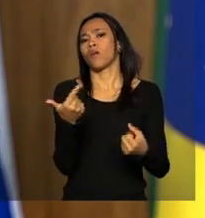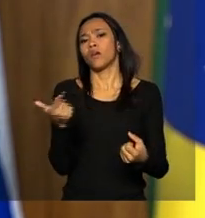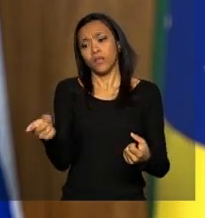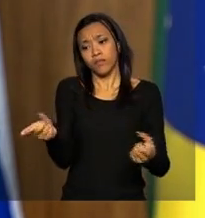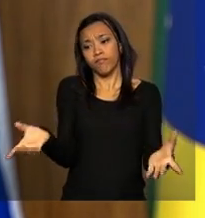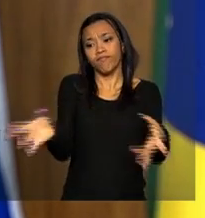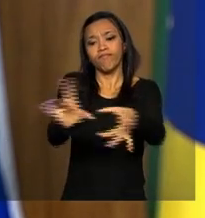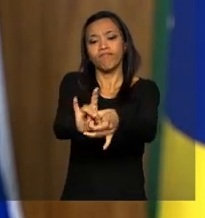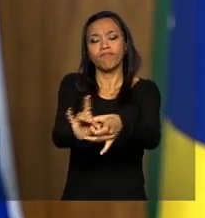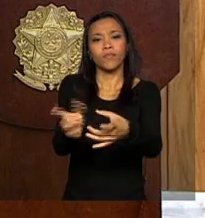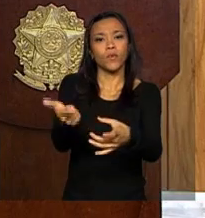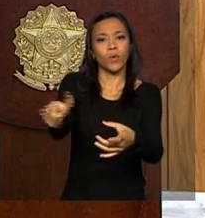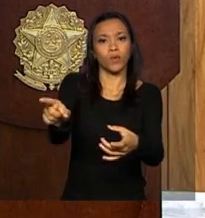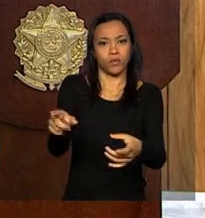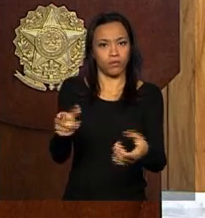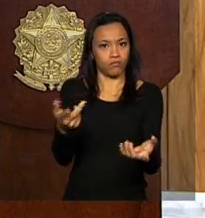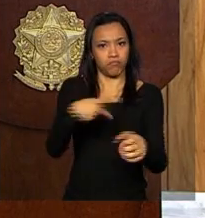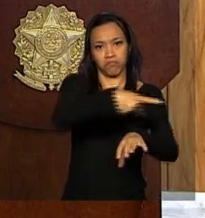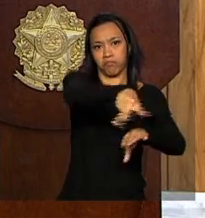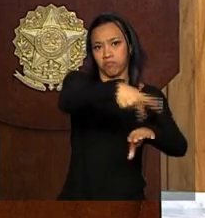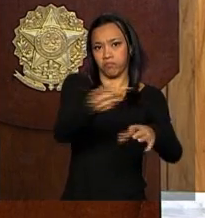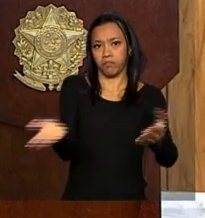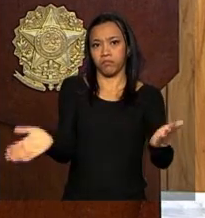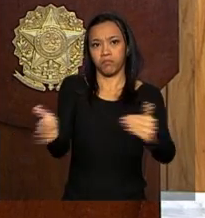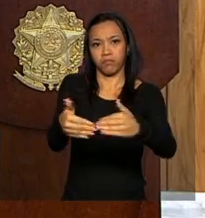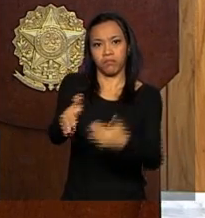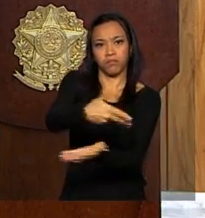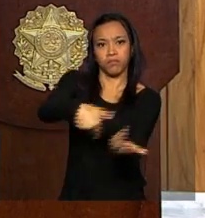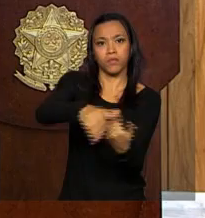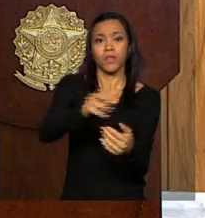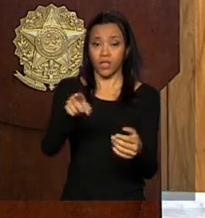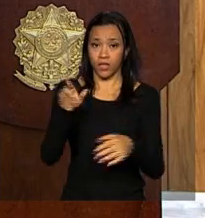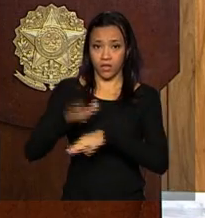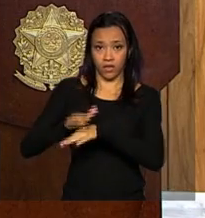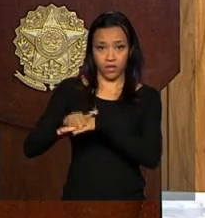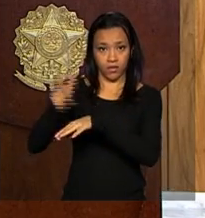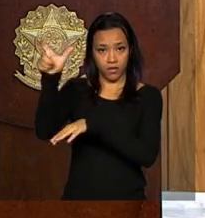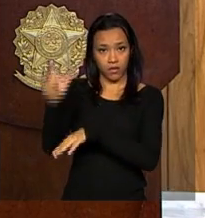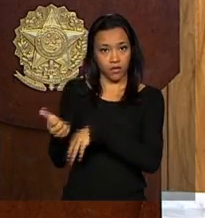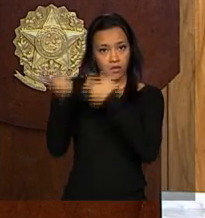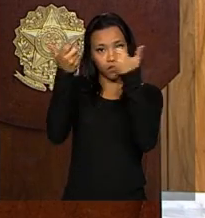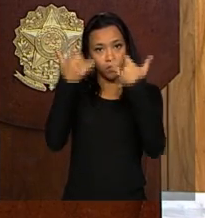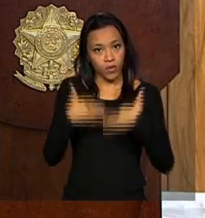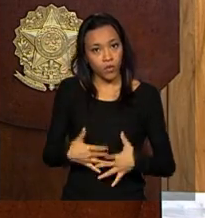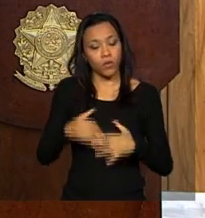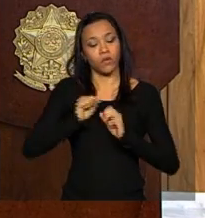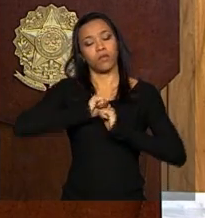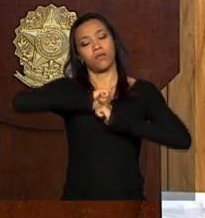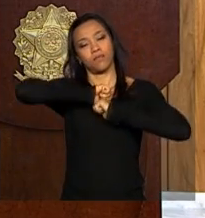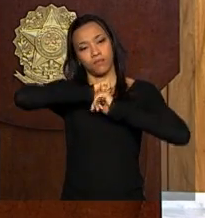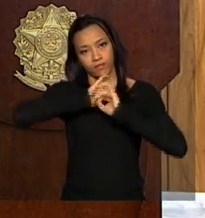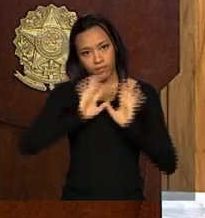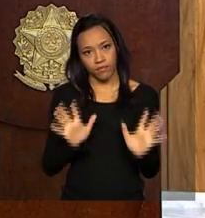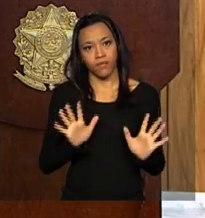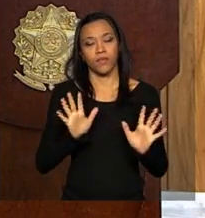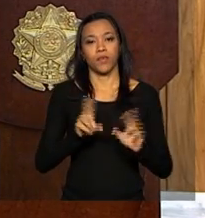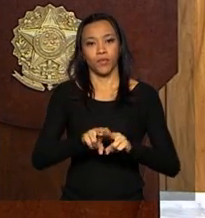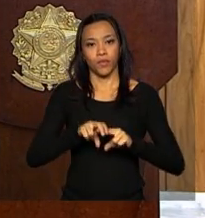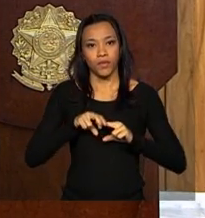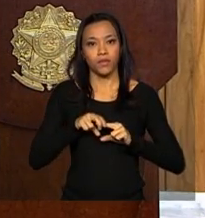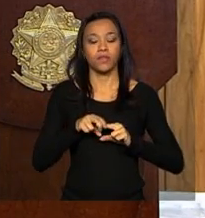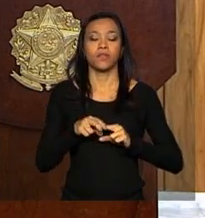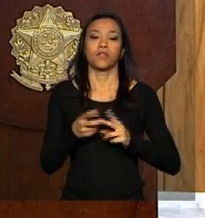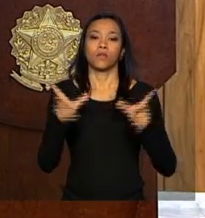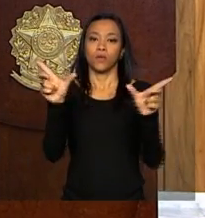sócios comerciais, como a senhora nos explicitou claramente. Neste contexto, a negociação conjunta